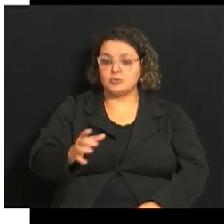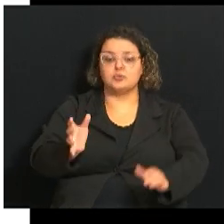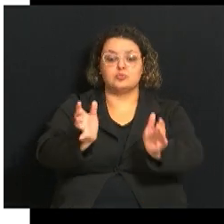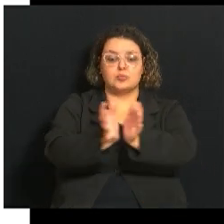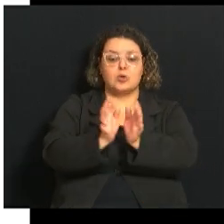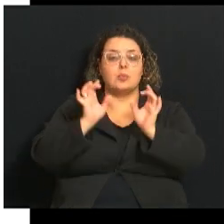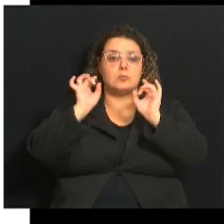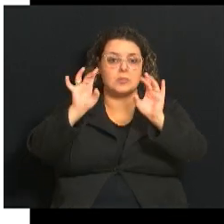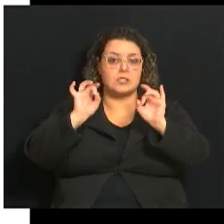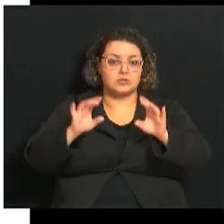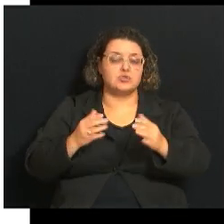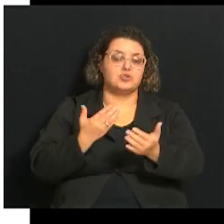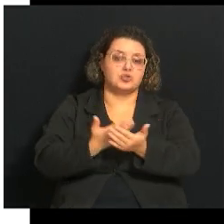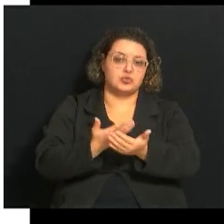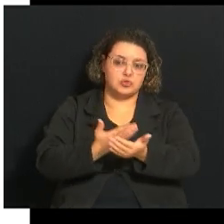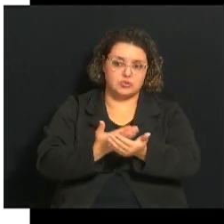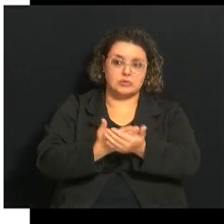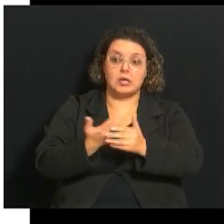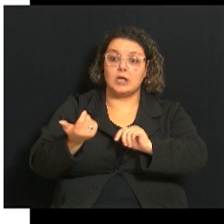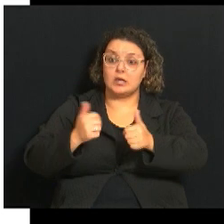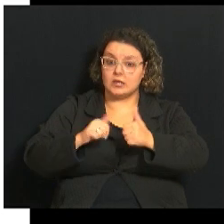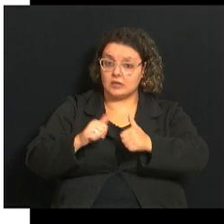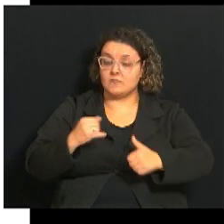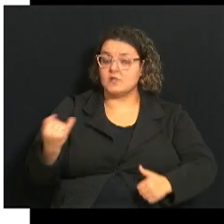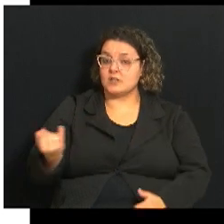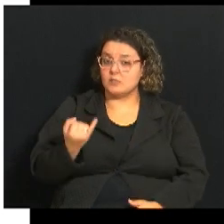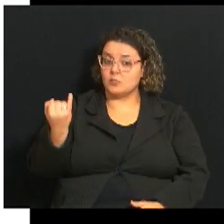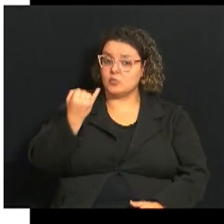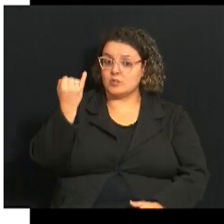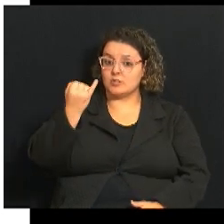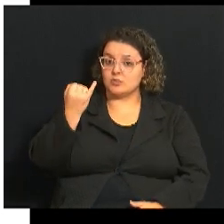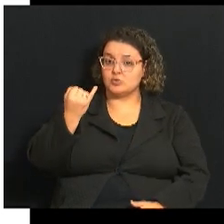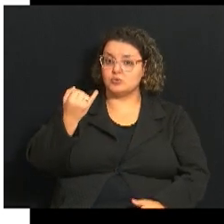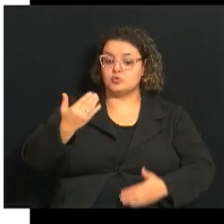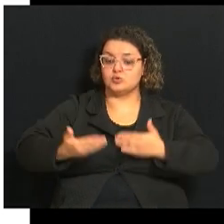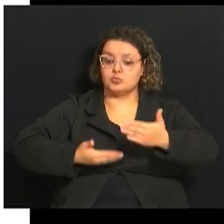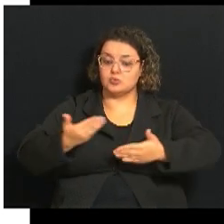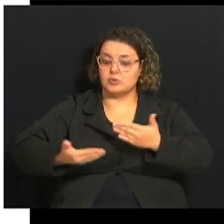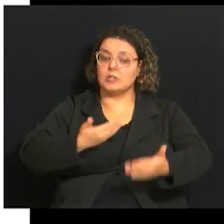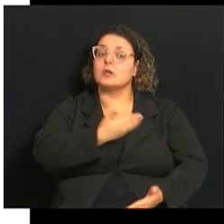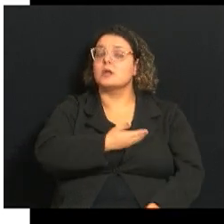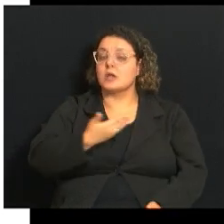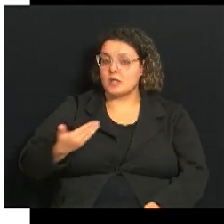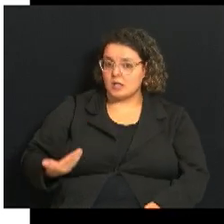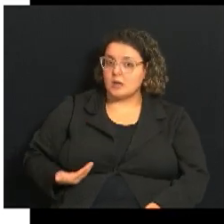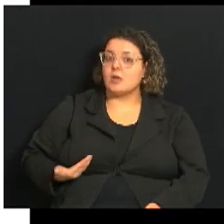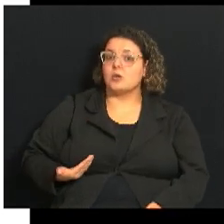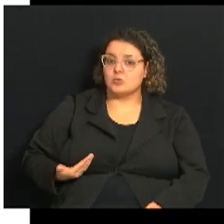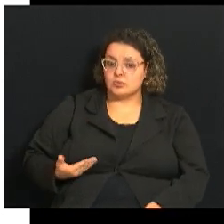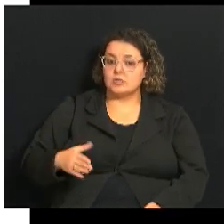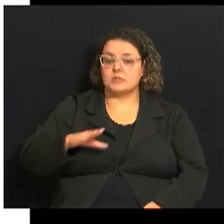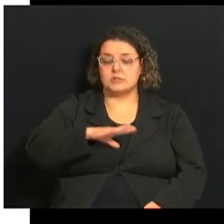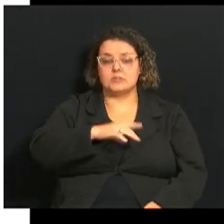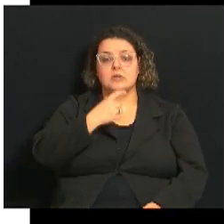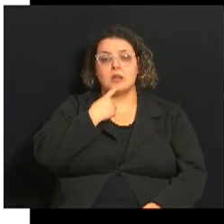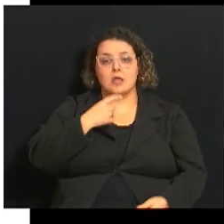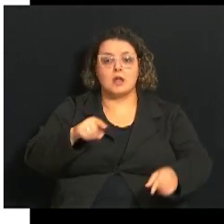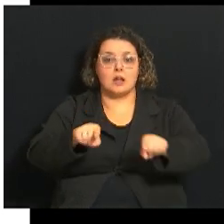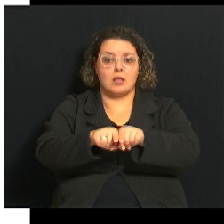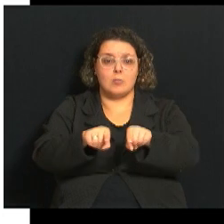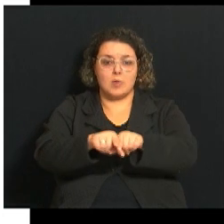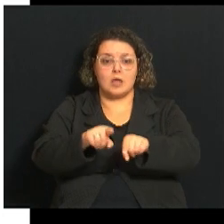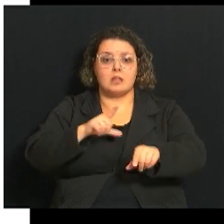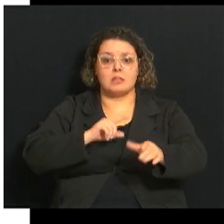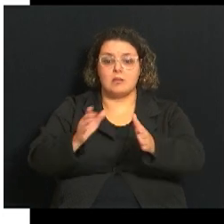de estudos que avalia a importância do funcionalismo público de Campinas. Essa comissão, que inclusive ela teve o seu